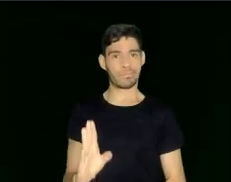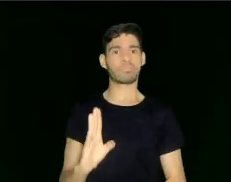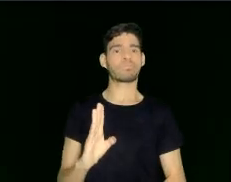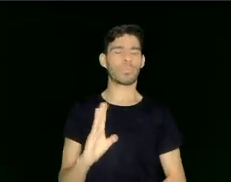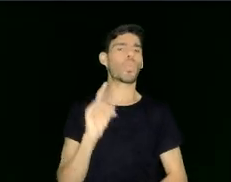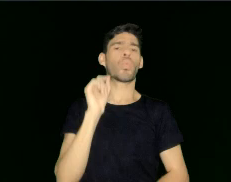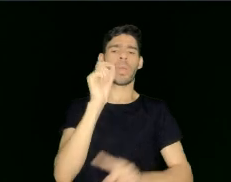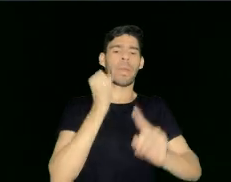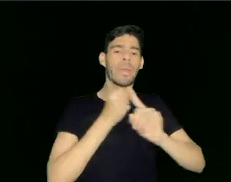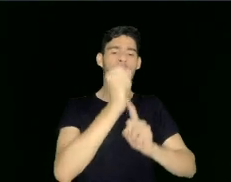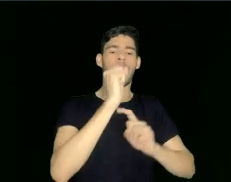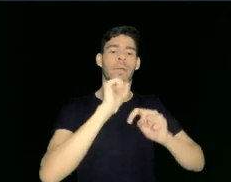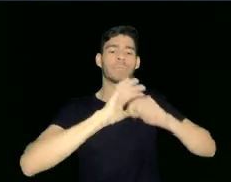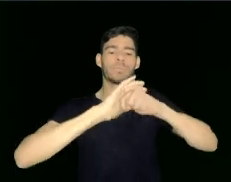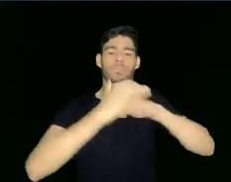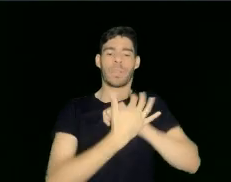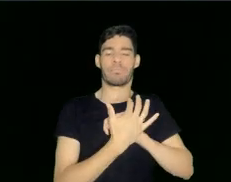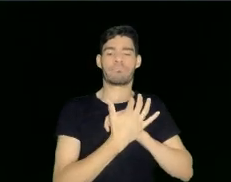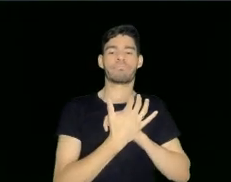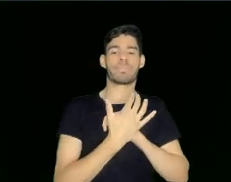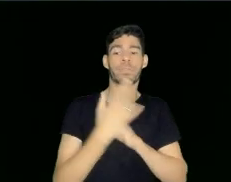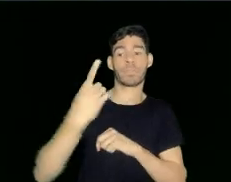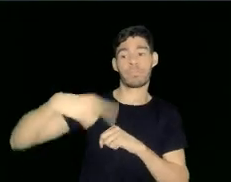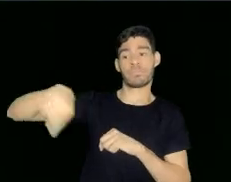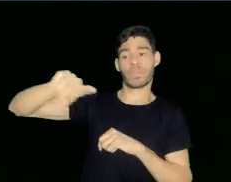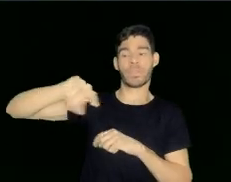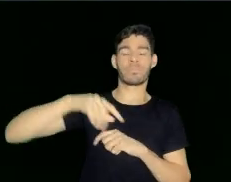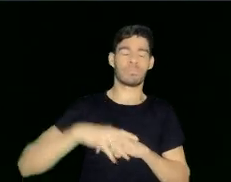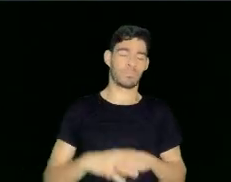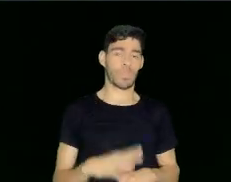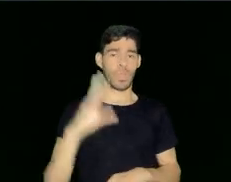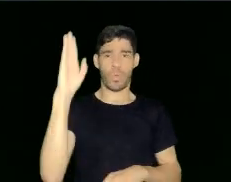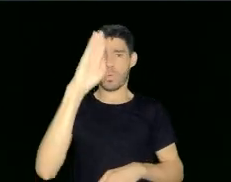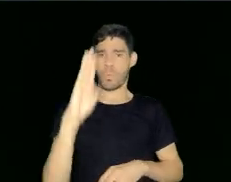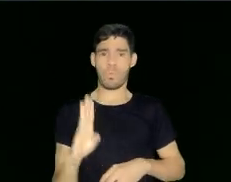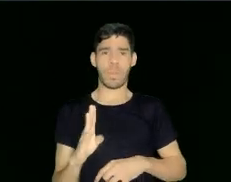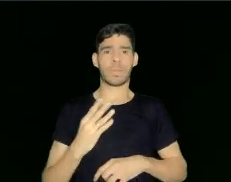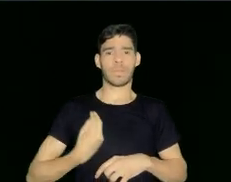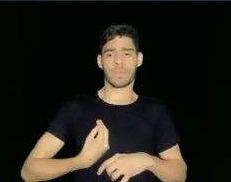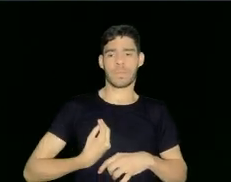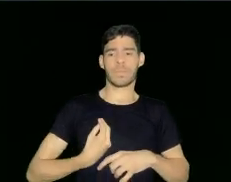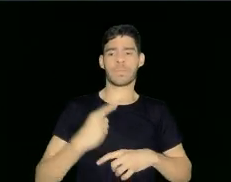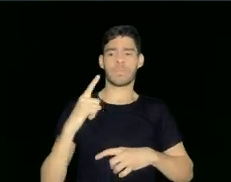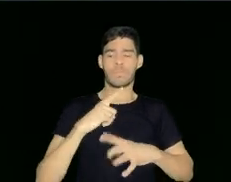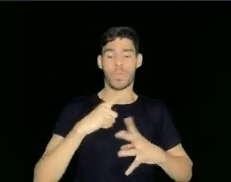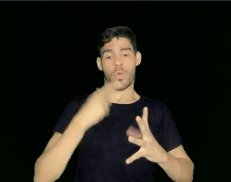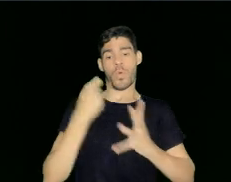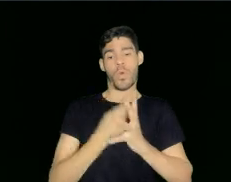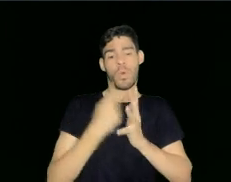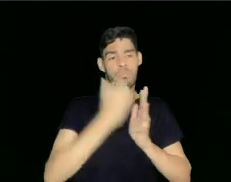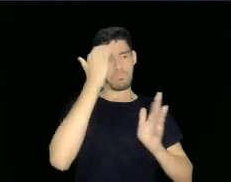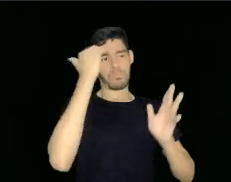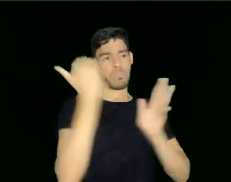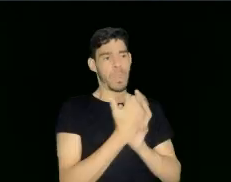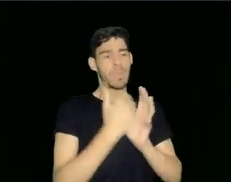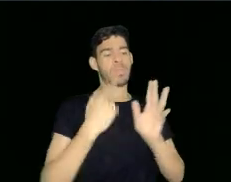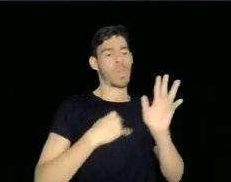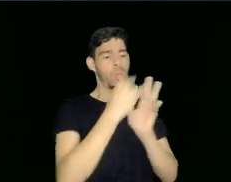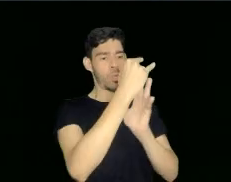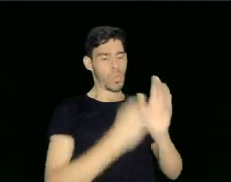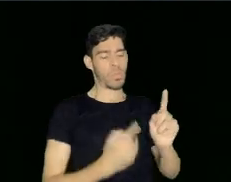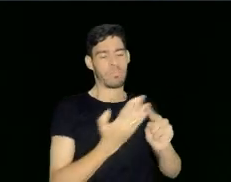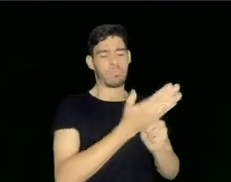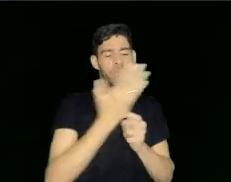da democracia no Brasil e quais seriam os impactos da pandemia sobre eles. O Brasil estaria cumprindo as